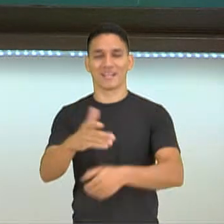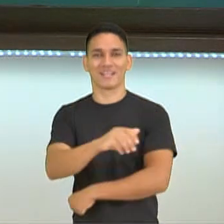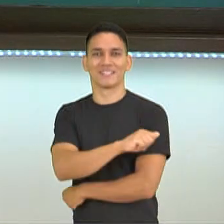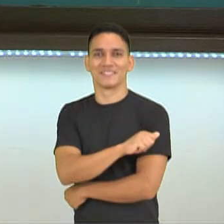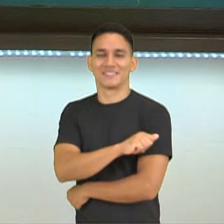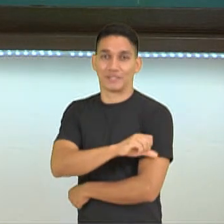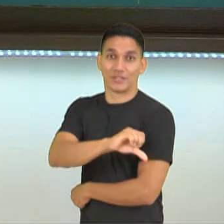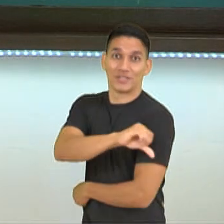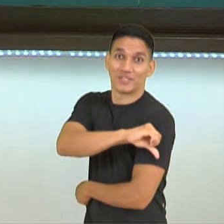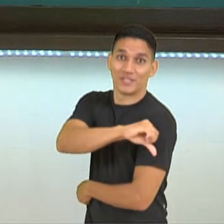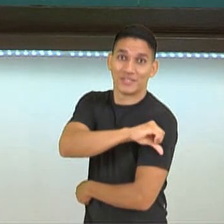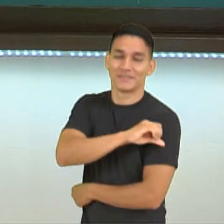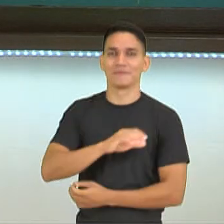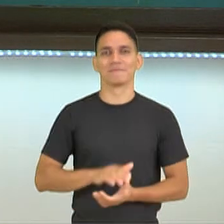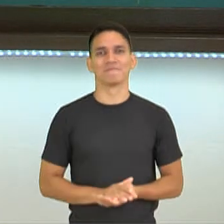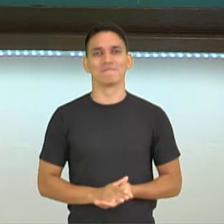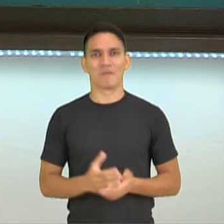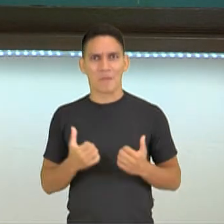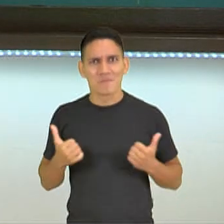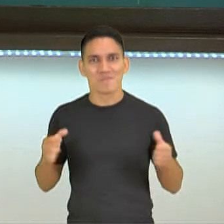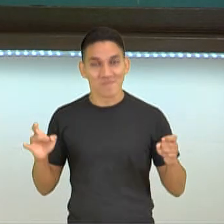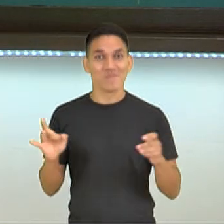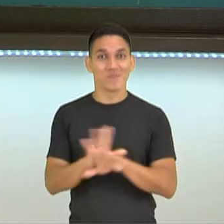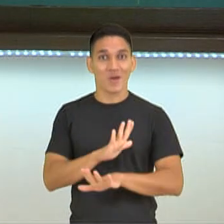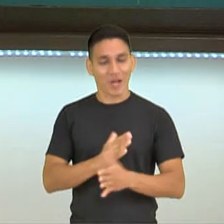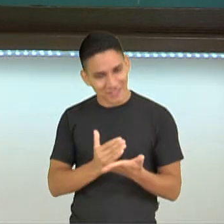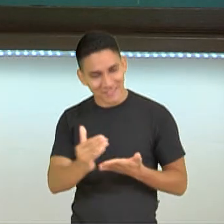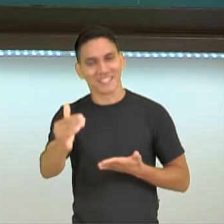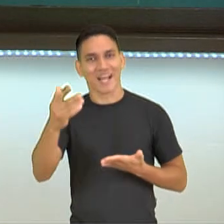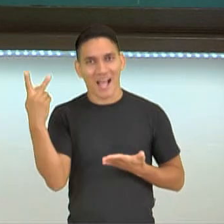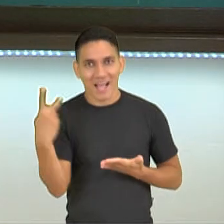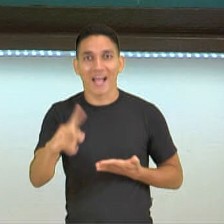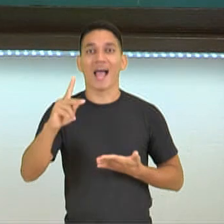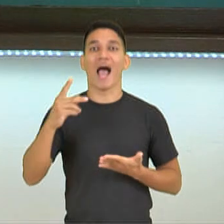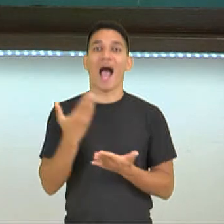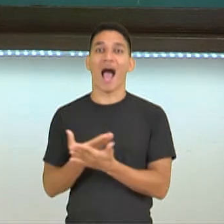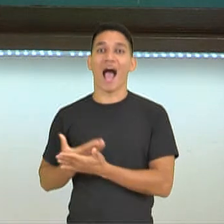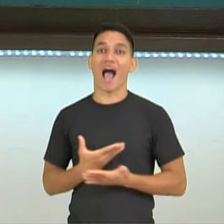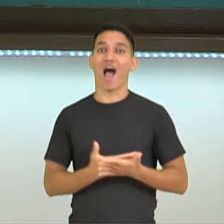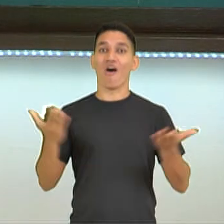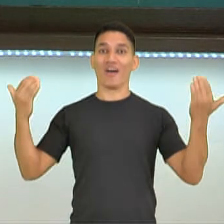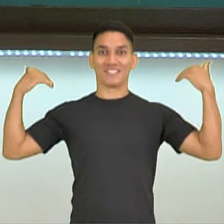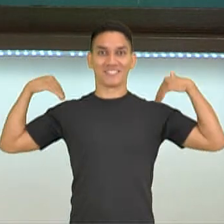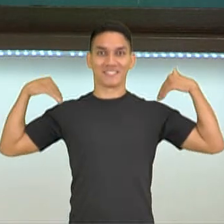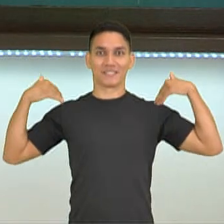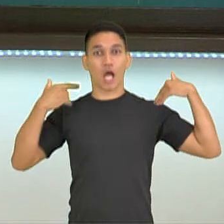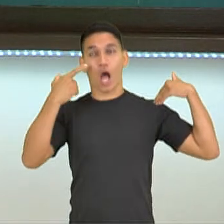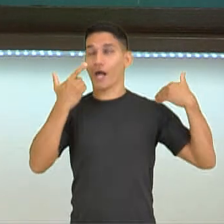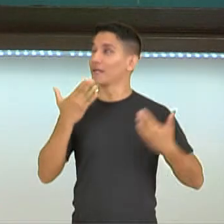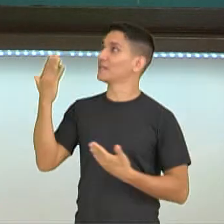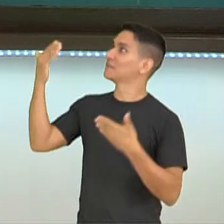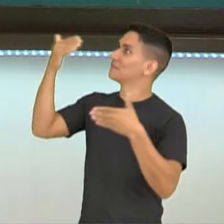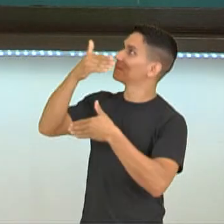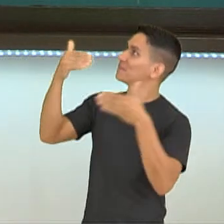Olá, estudantes do 9º ano. Preparados para mais uma aula de educação física? Me acompanha no slide.